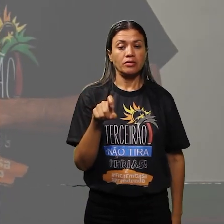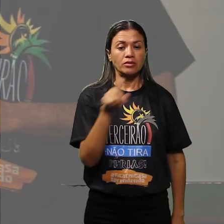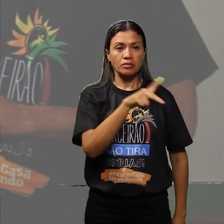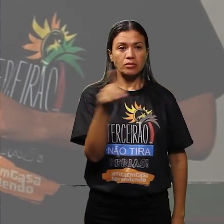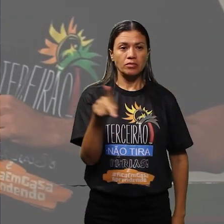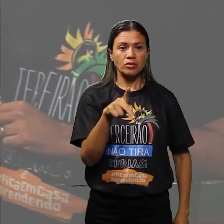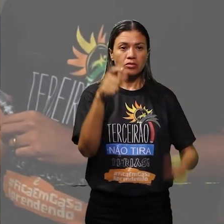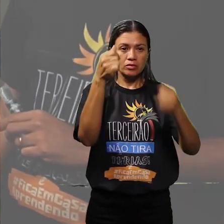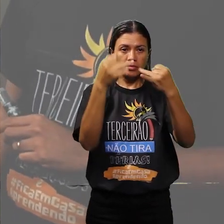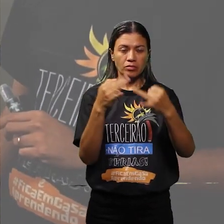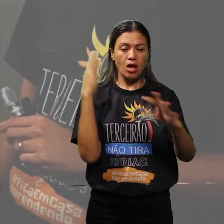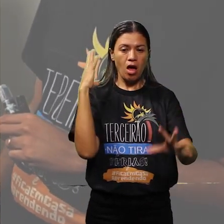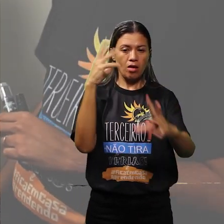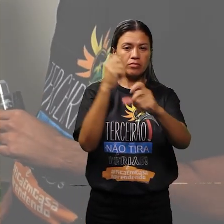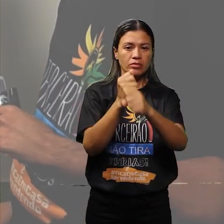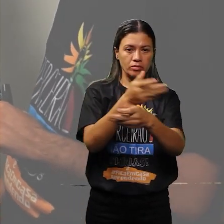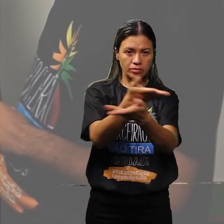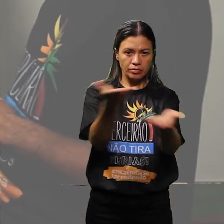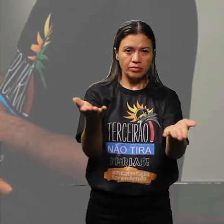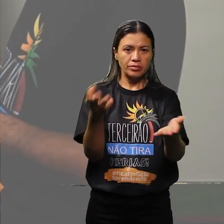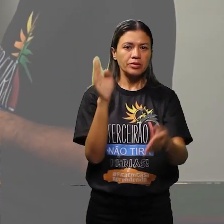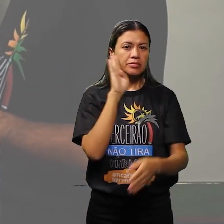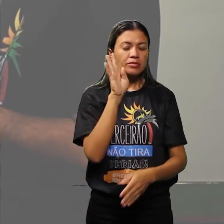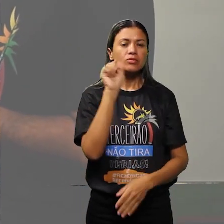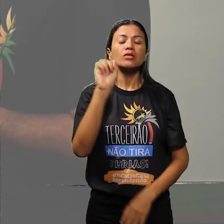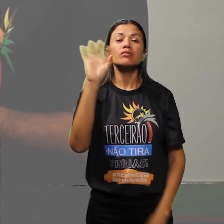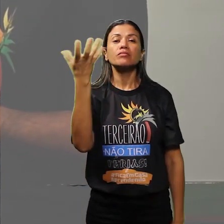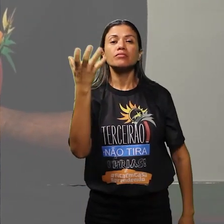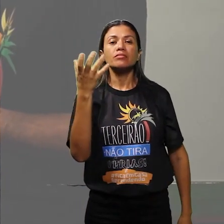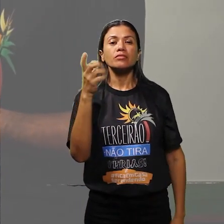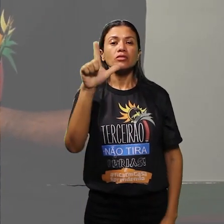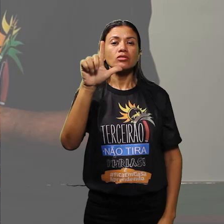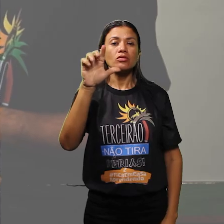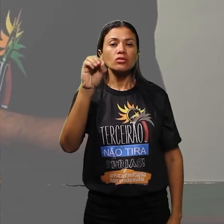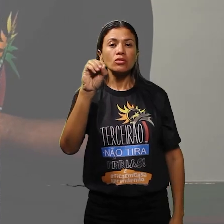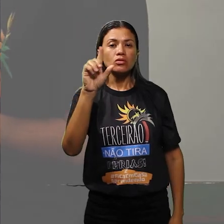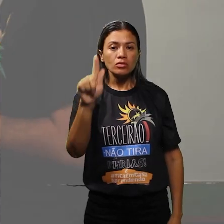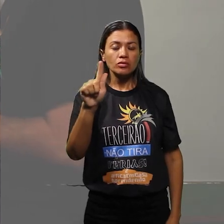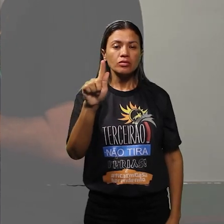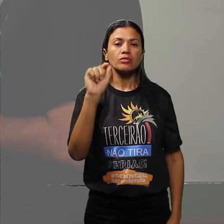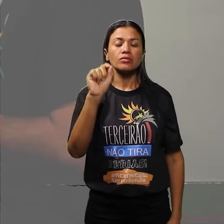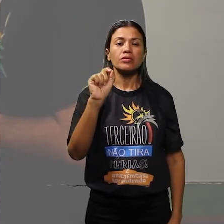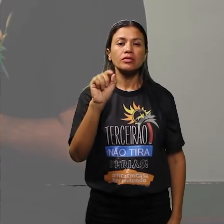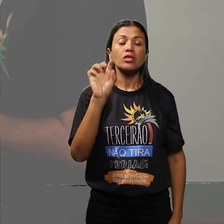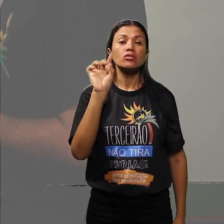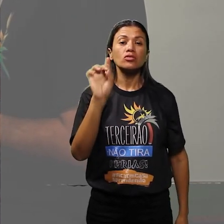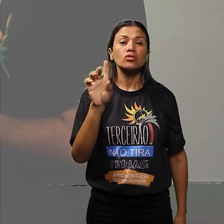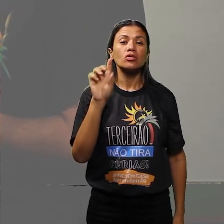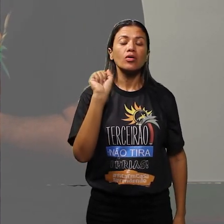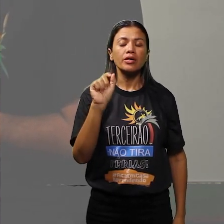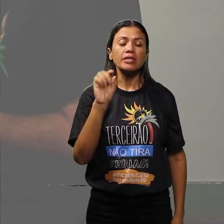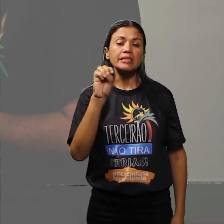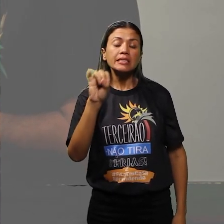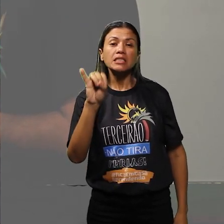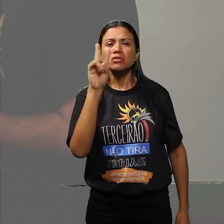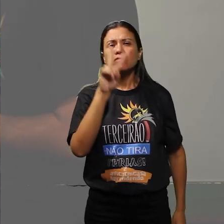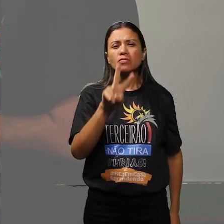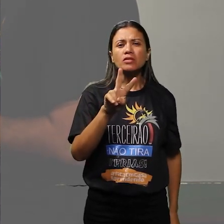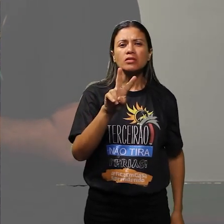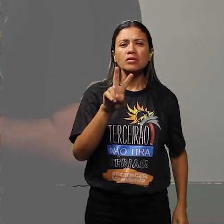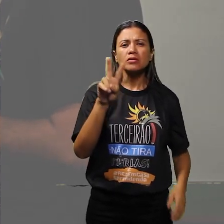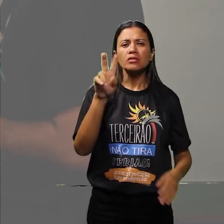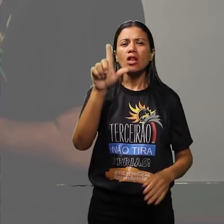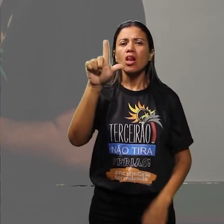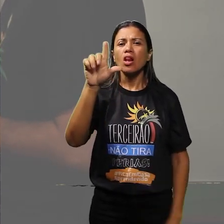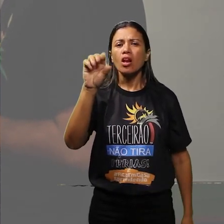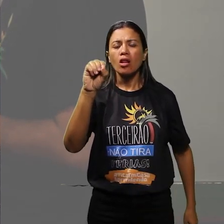vai revisar isso com vocês aí, beleza? O que vai acontecer? O logaritmo, ou seja, é apenas o seguinte. Se tu pegar aqui, ó, vou colocar assim, log